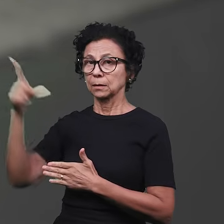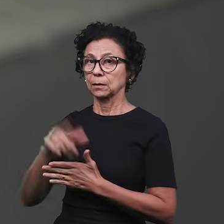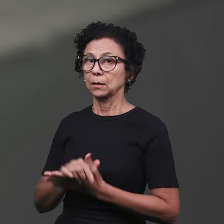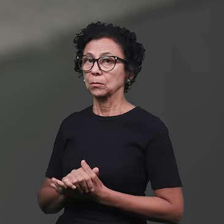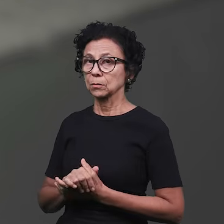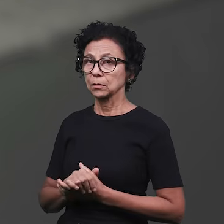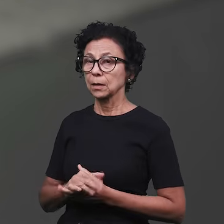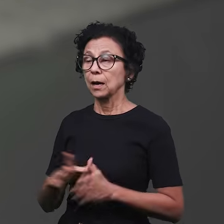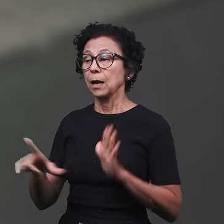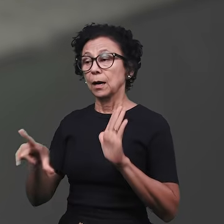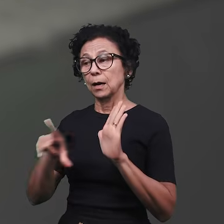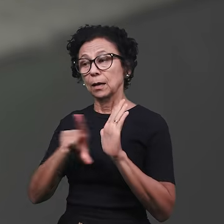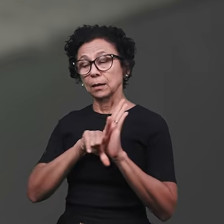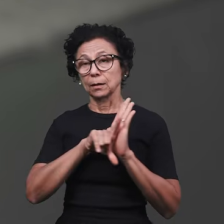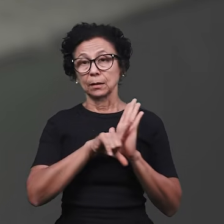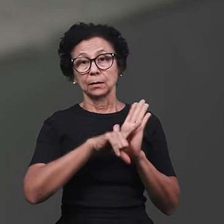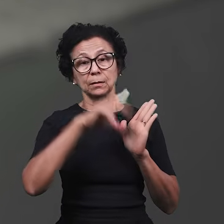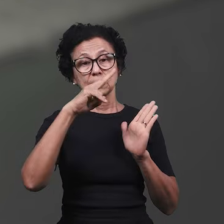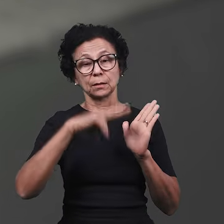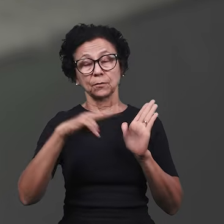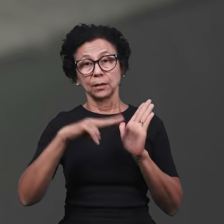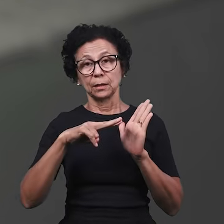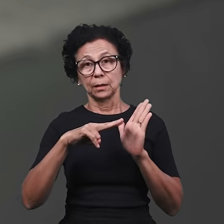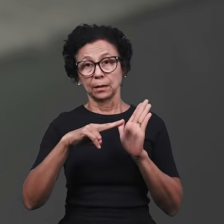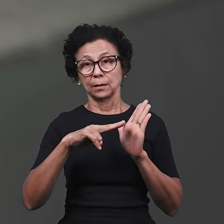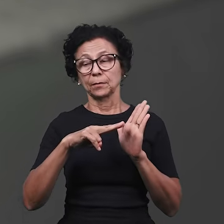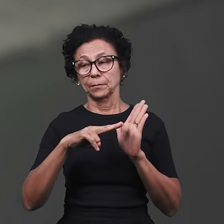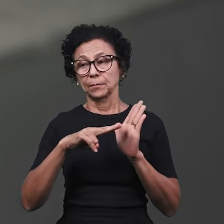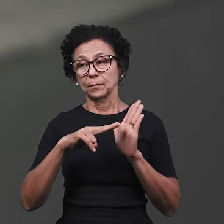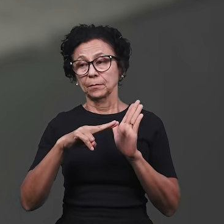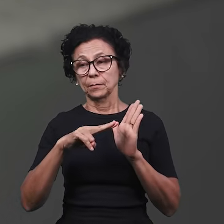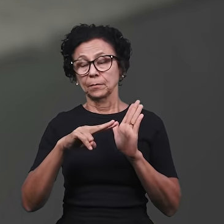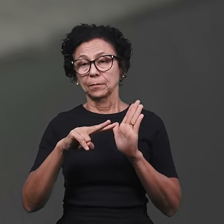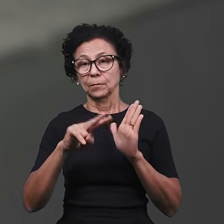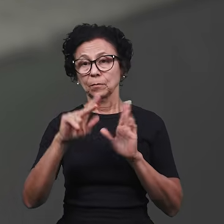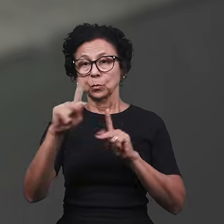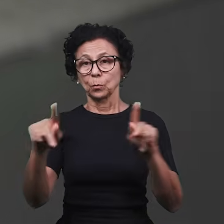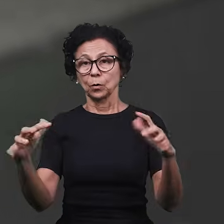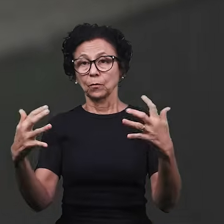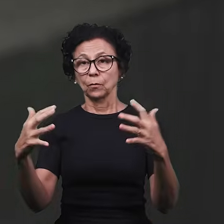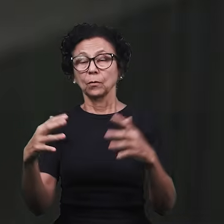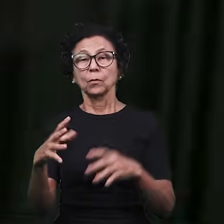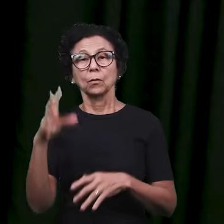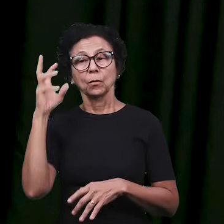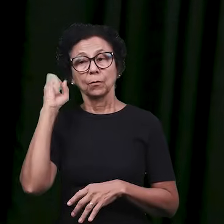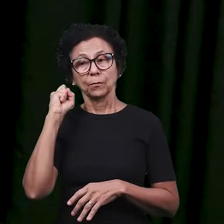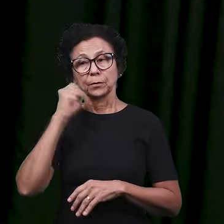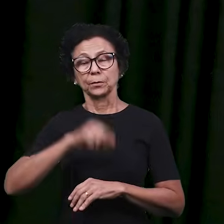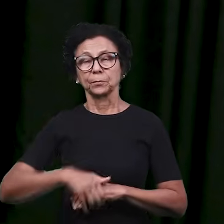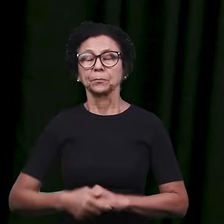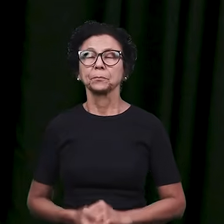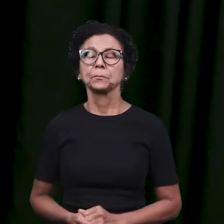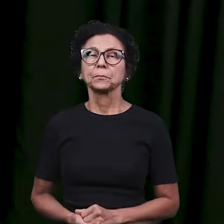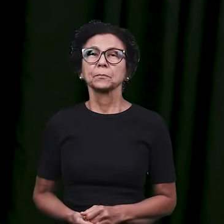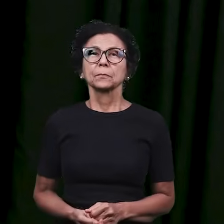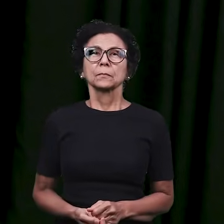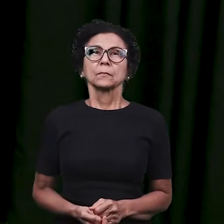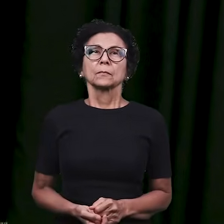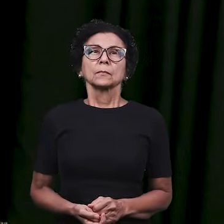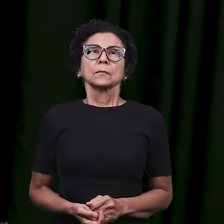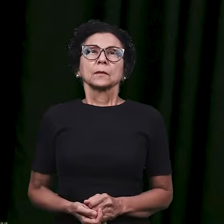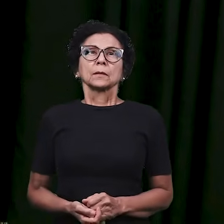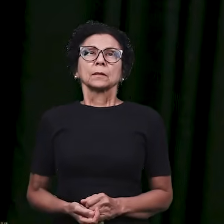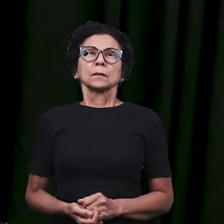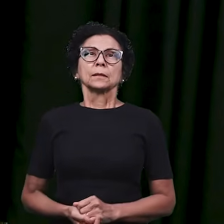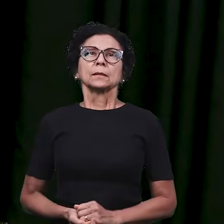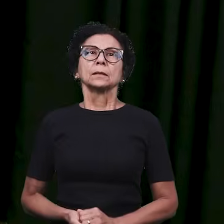esta lei diante de todo Israel aos seus ouvidos. Na primeira leitura, se a gente acaba às vezes esquecendo